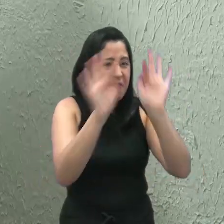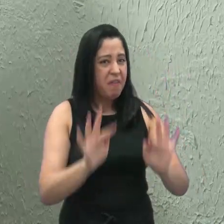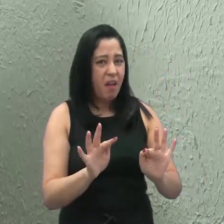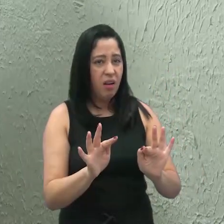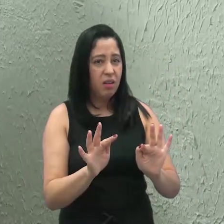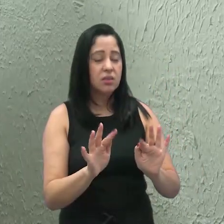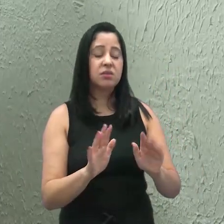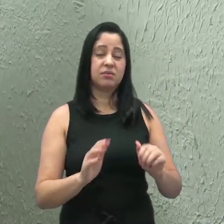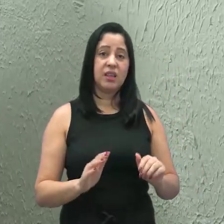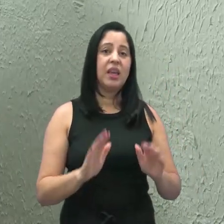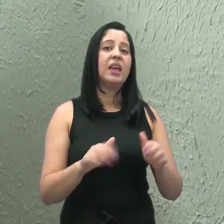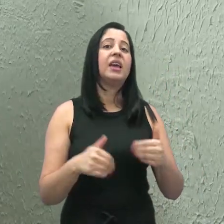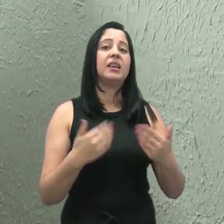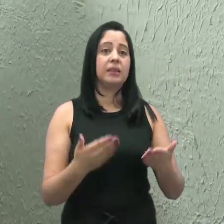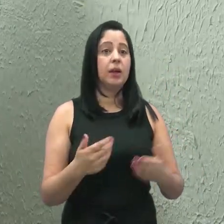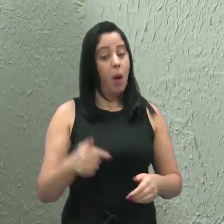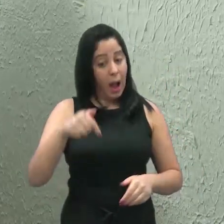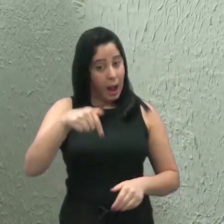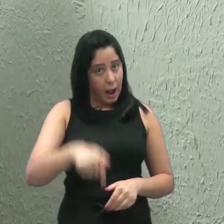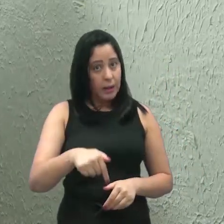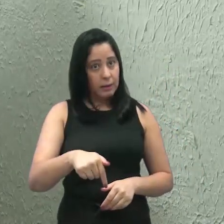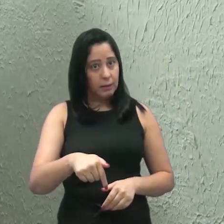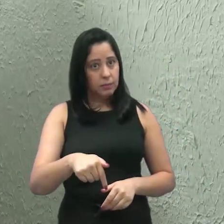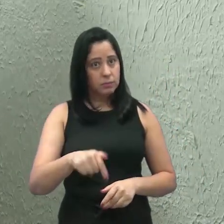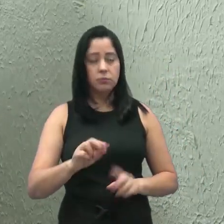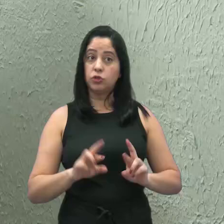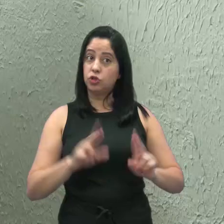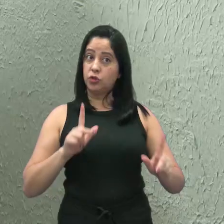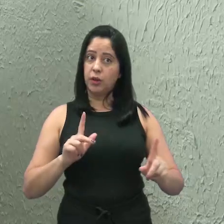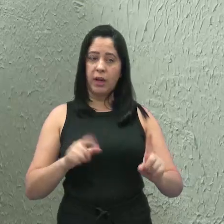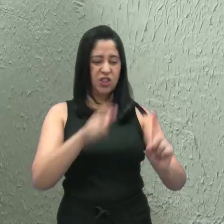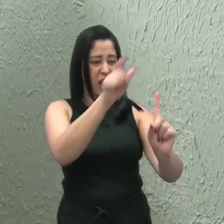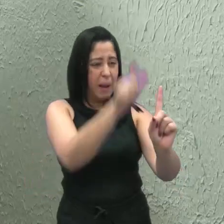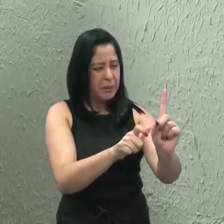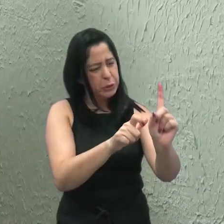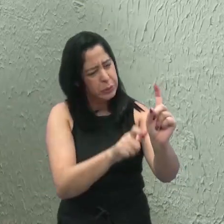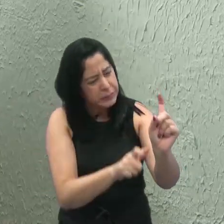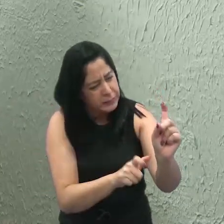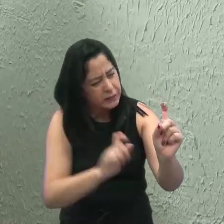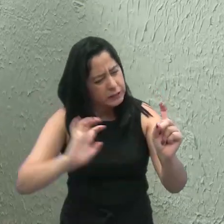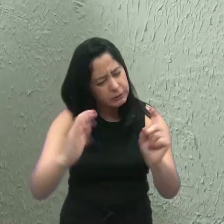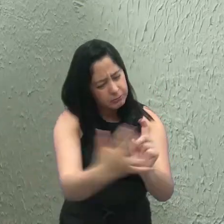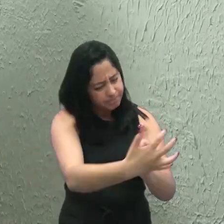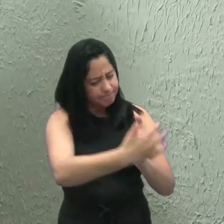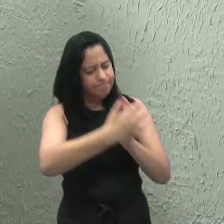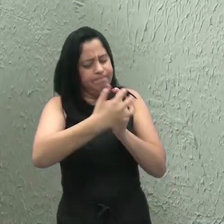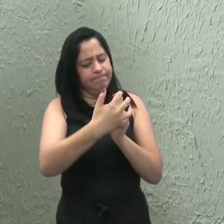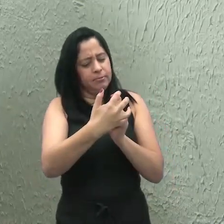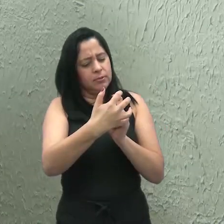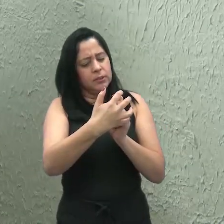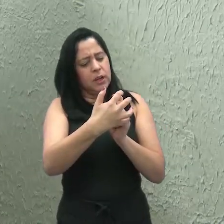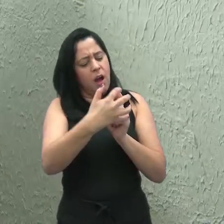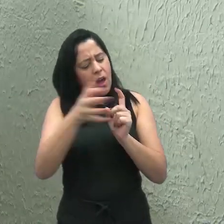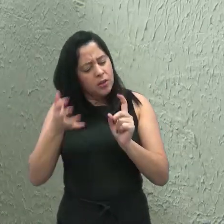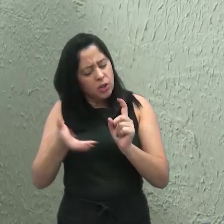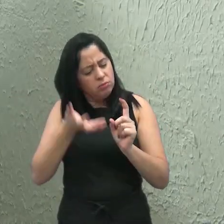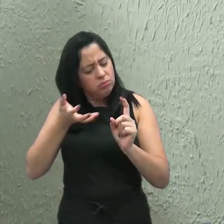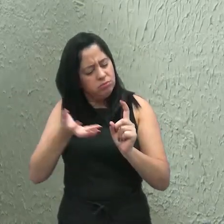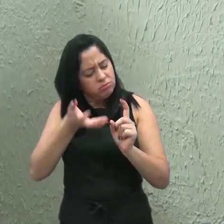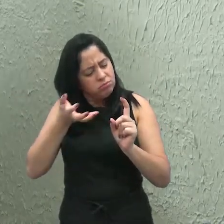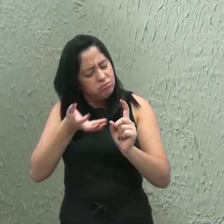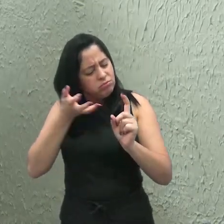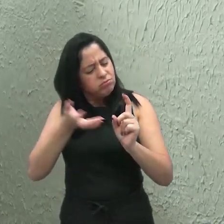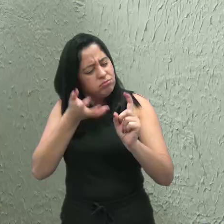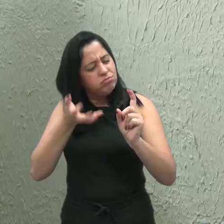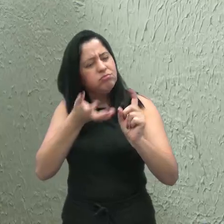o sofrimento do outro parar. Então aqui ela tem esse acolhimento. Ela chega aqui, começa a entender o que ela está sentindo, o que ela